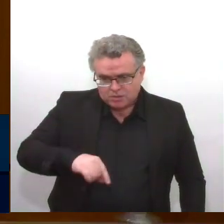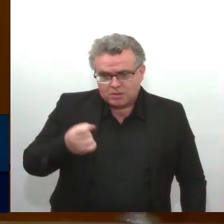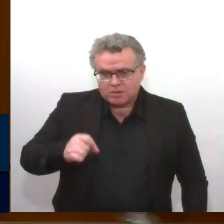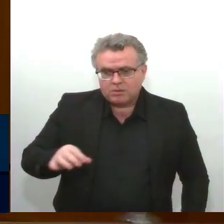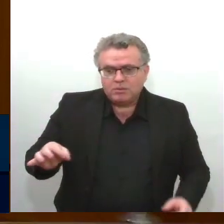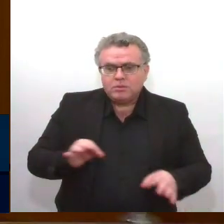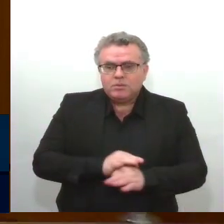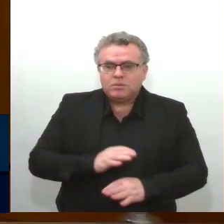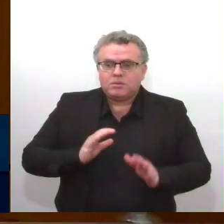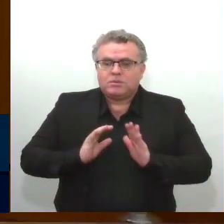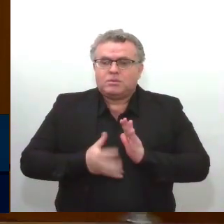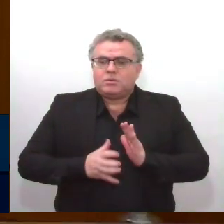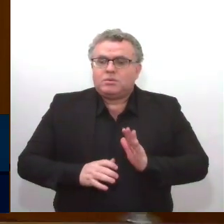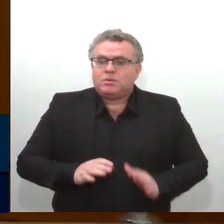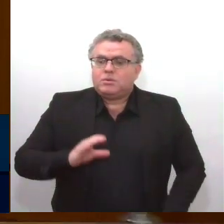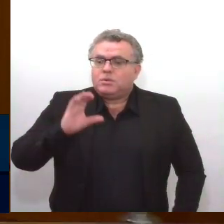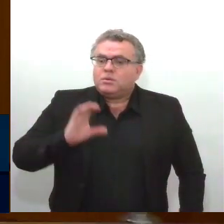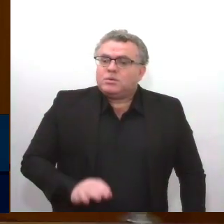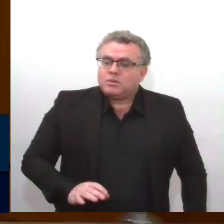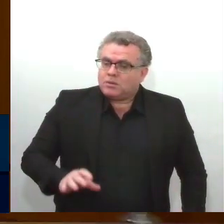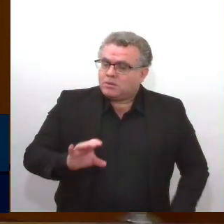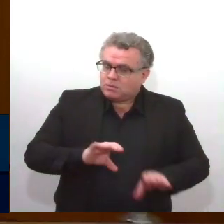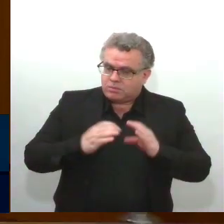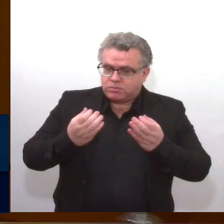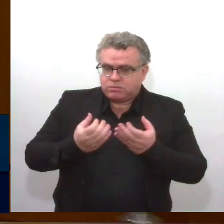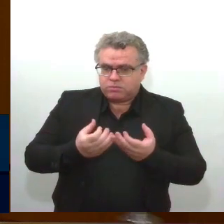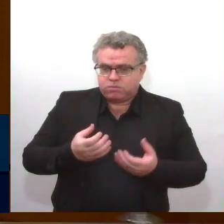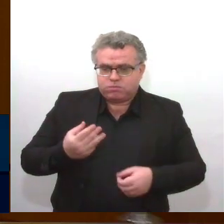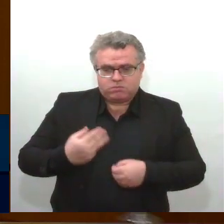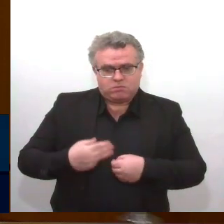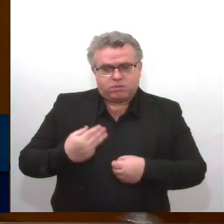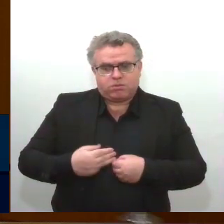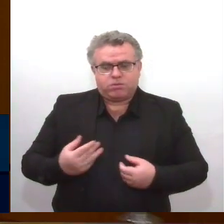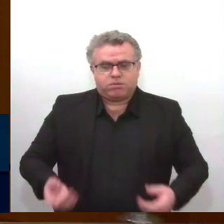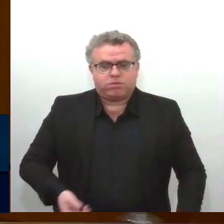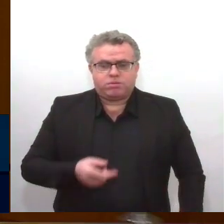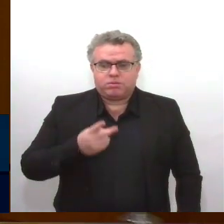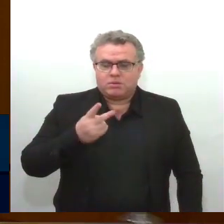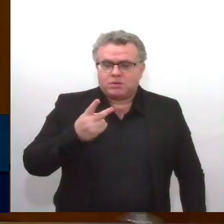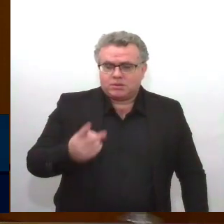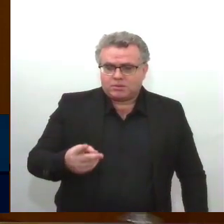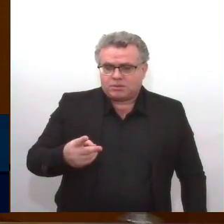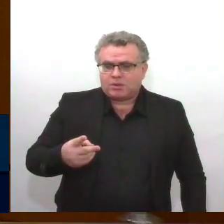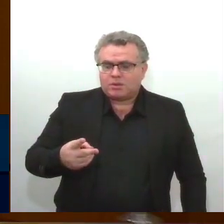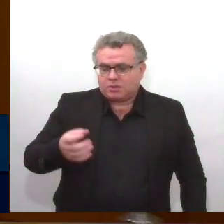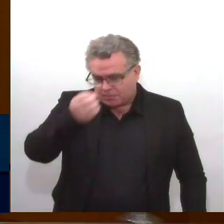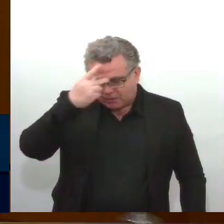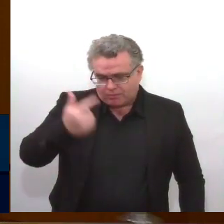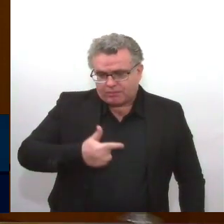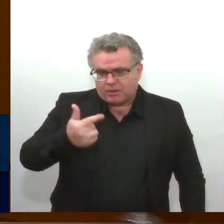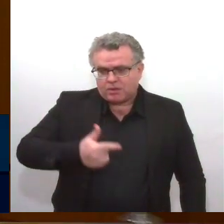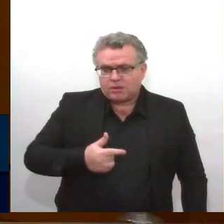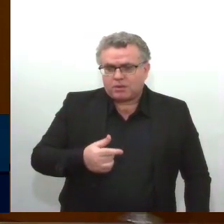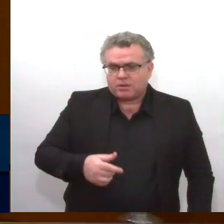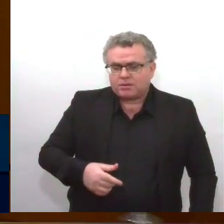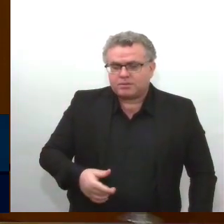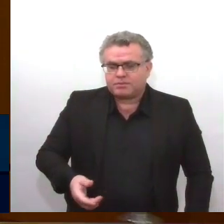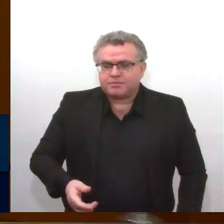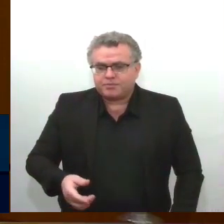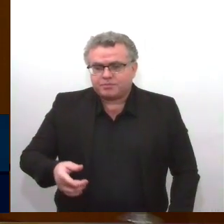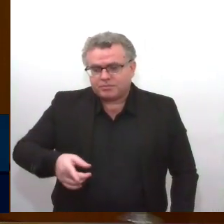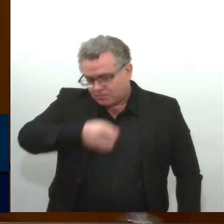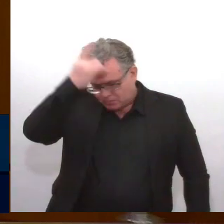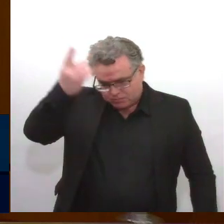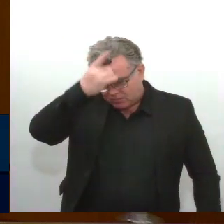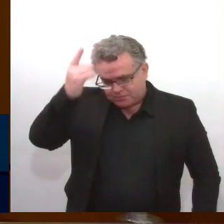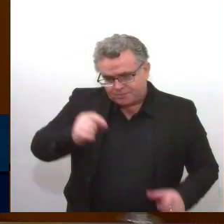municipais elegemos dois vice-prefeitos vice-prefeito de Nossa Senhora Aparecida vice-prefeita também de Santa